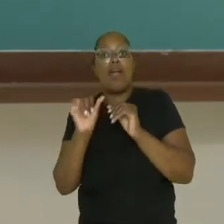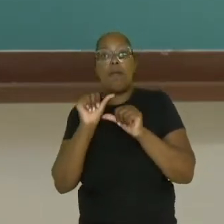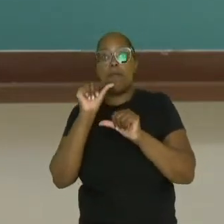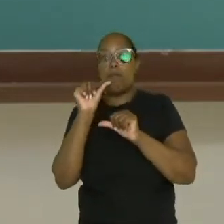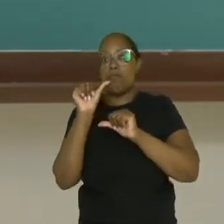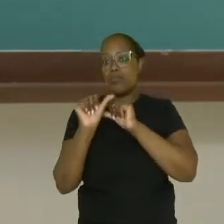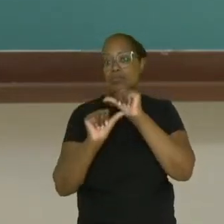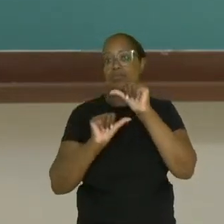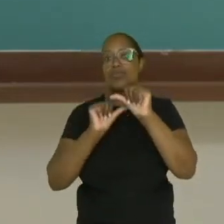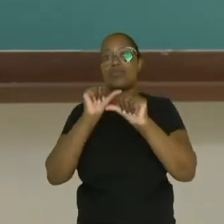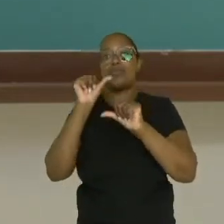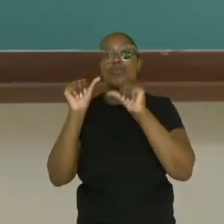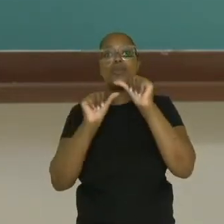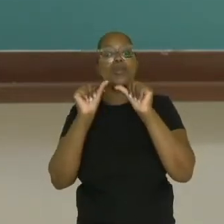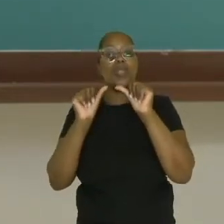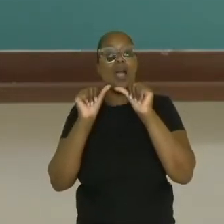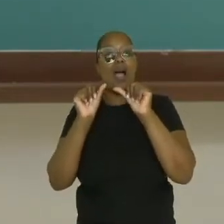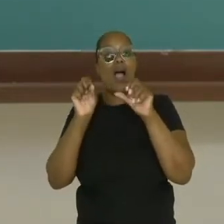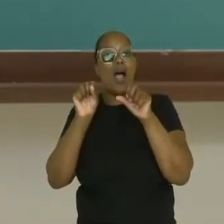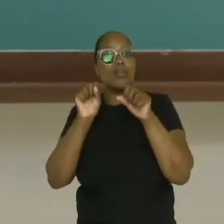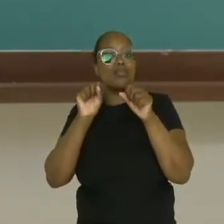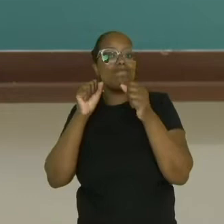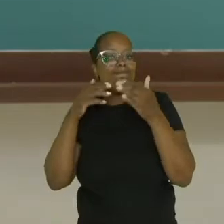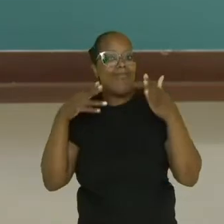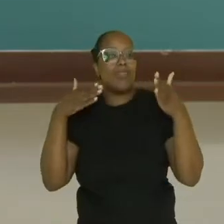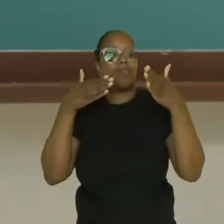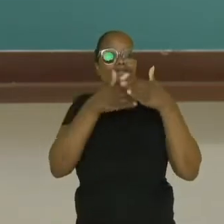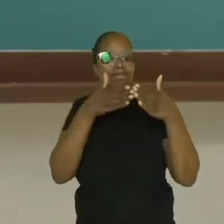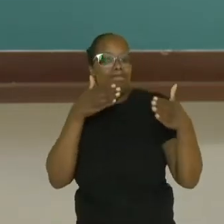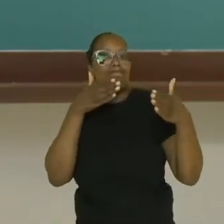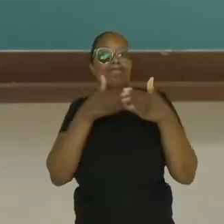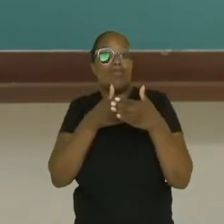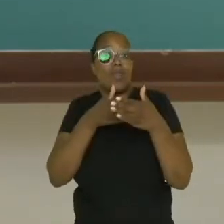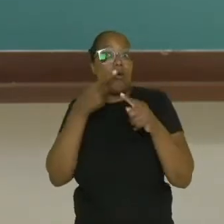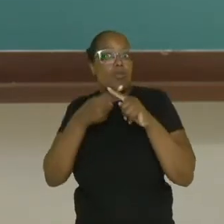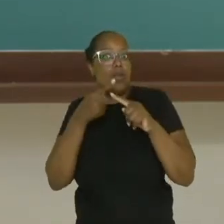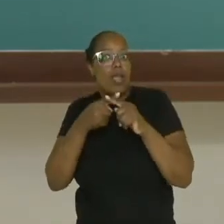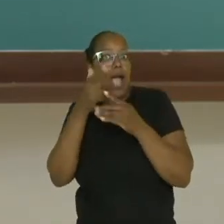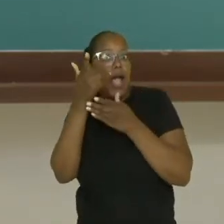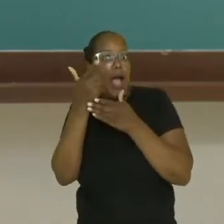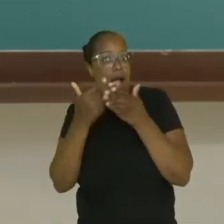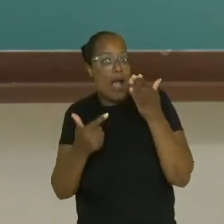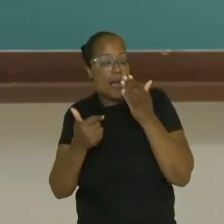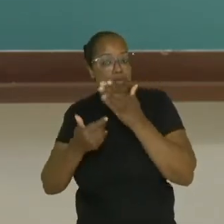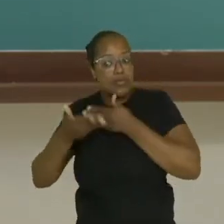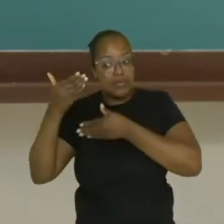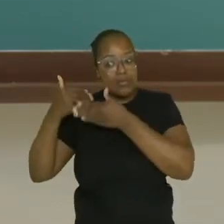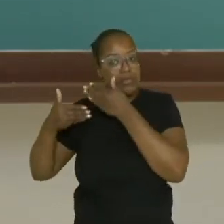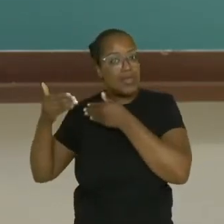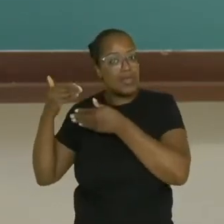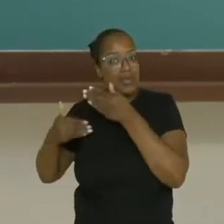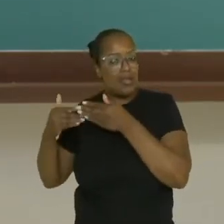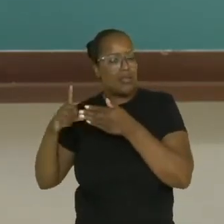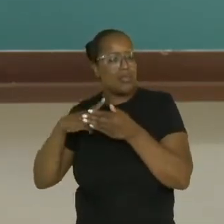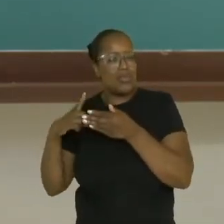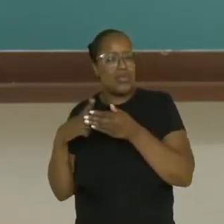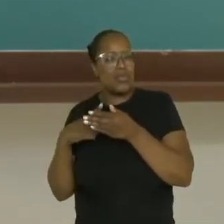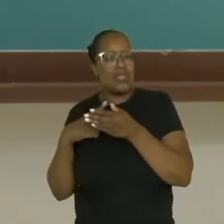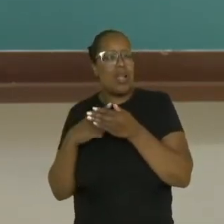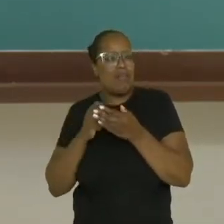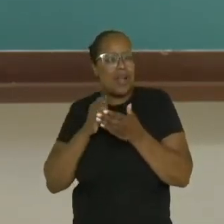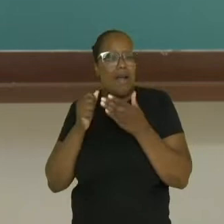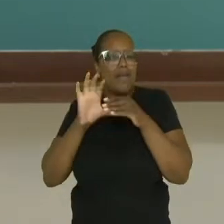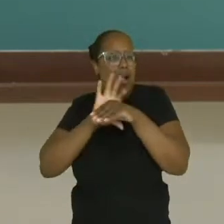quebrar uma barreira que até então a arte tinha estabelecido, ela estava presa, o